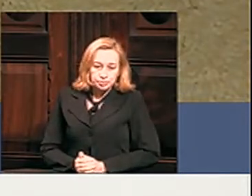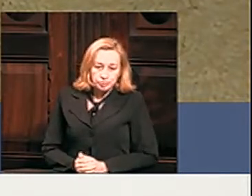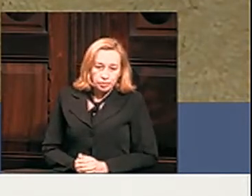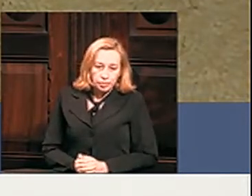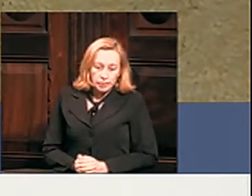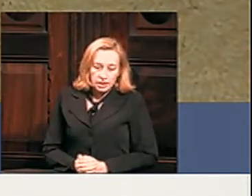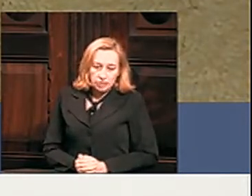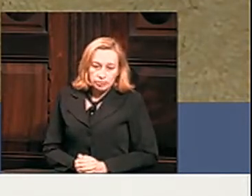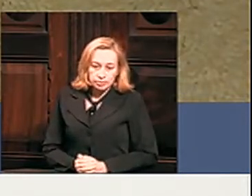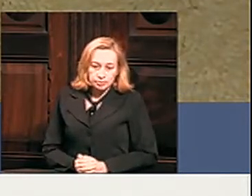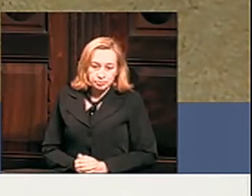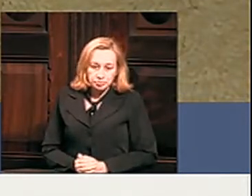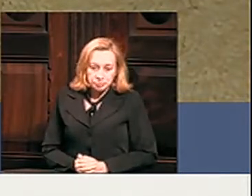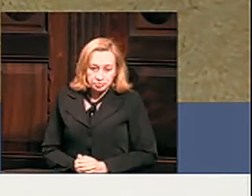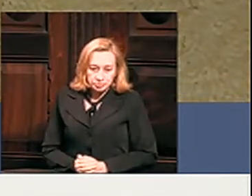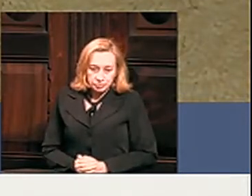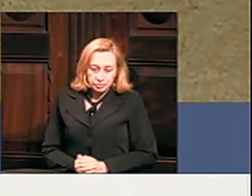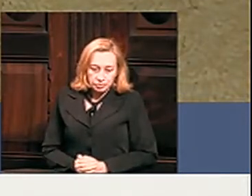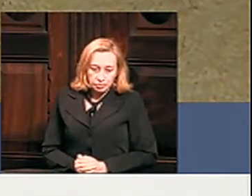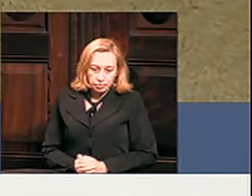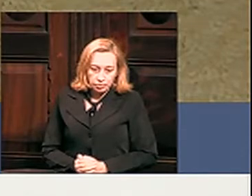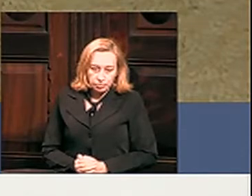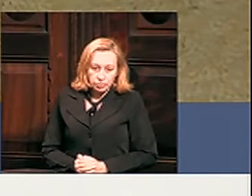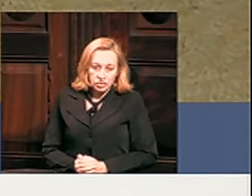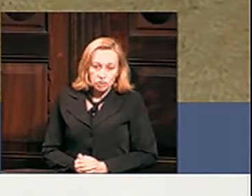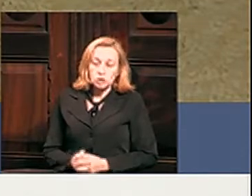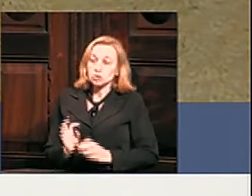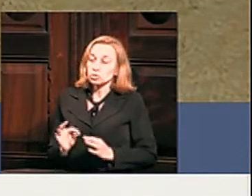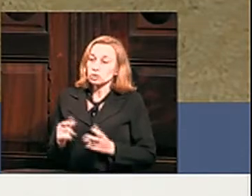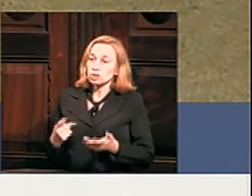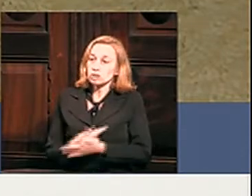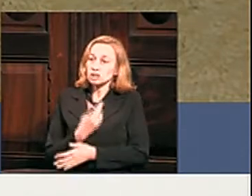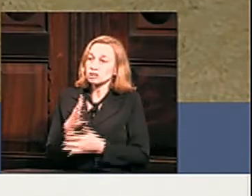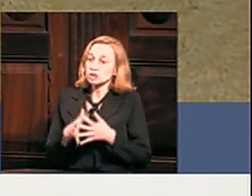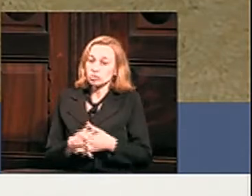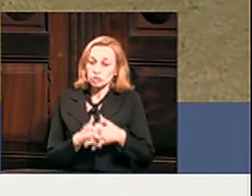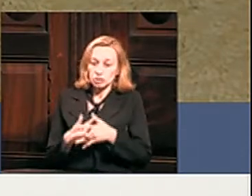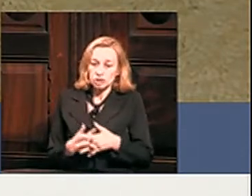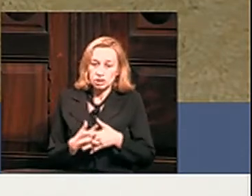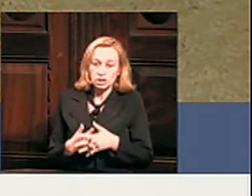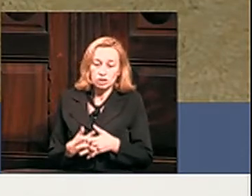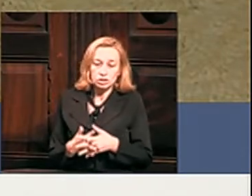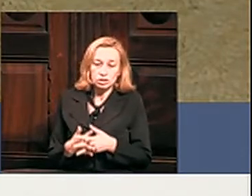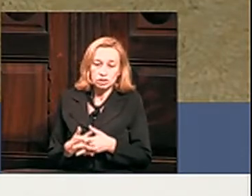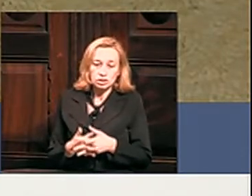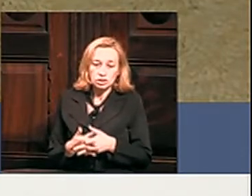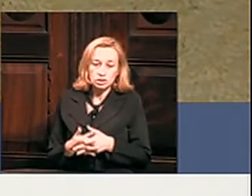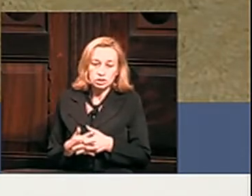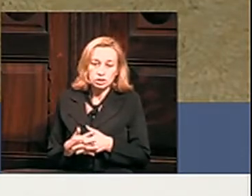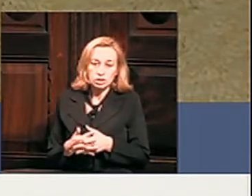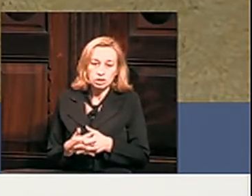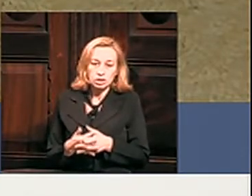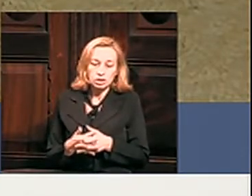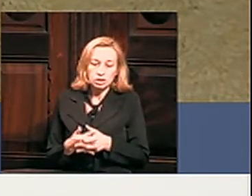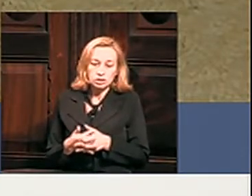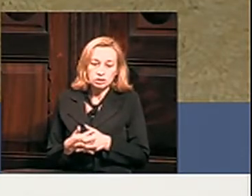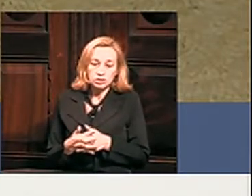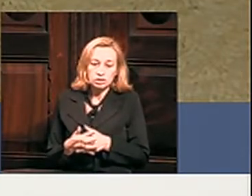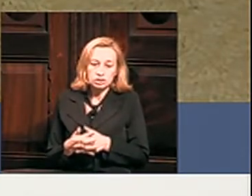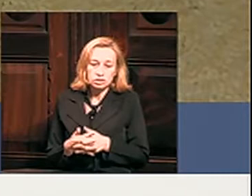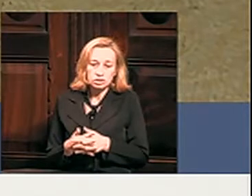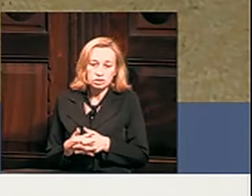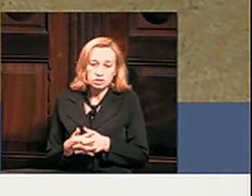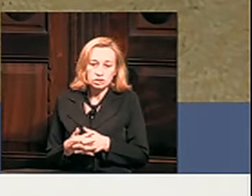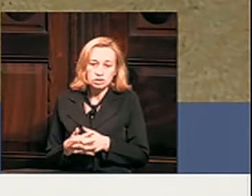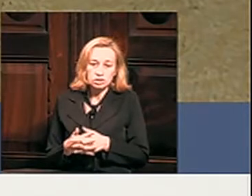este sintoma que é a greve dos caminhoneiros, não seja tratado imediatamente para que a gente venha tratar a